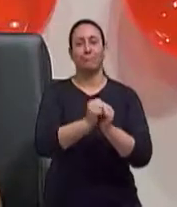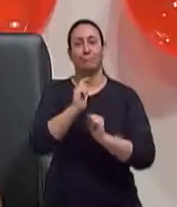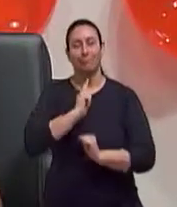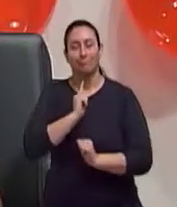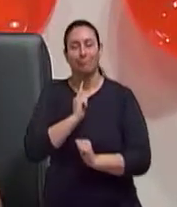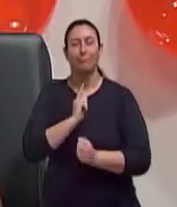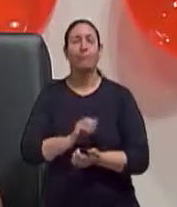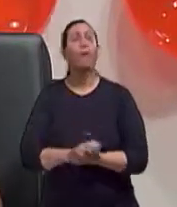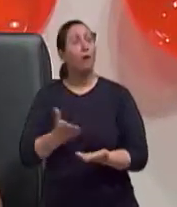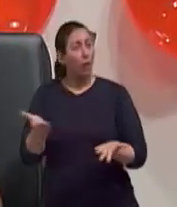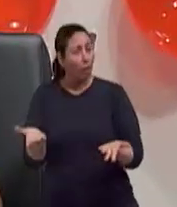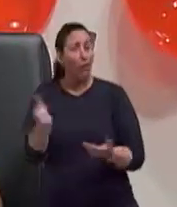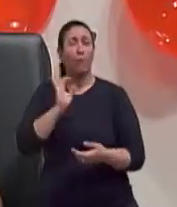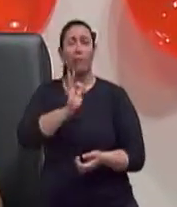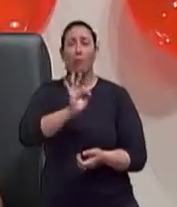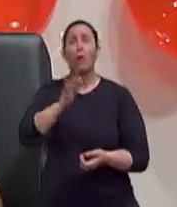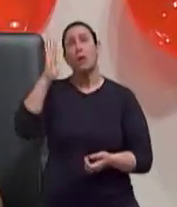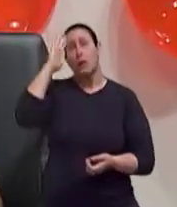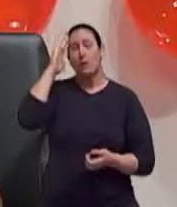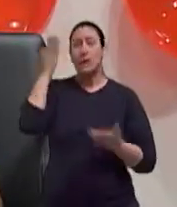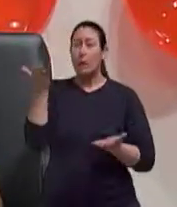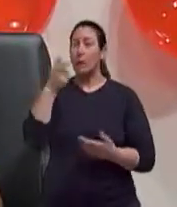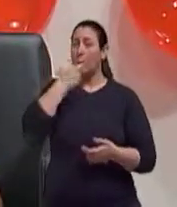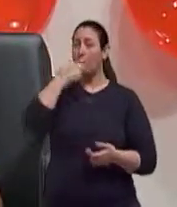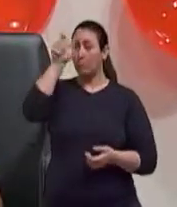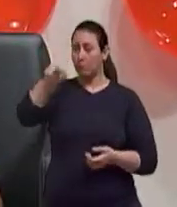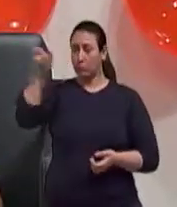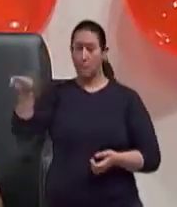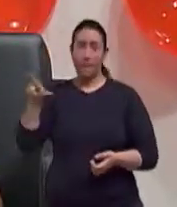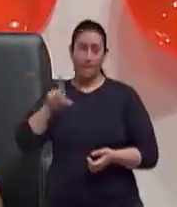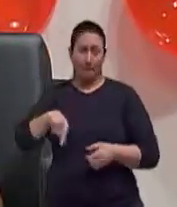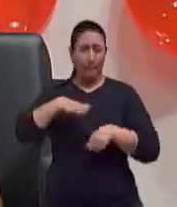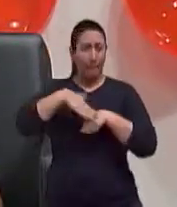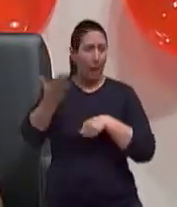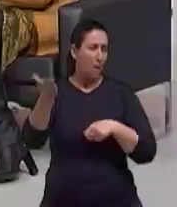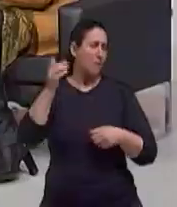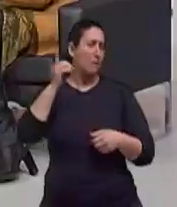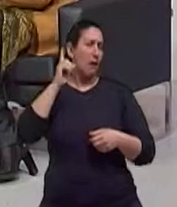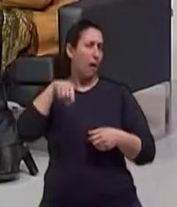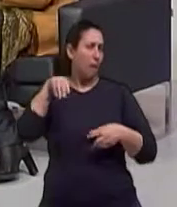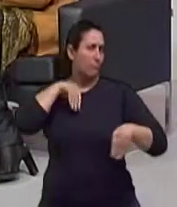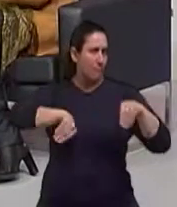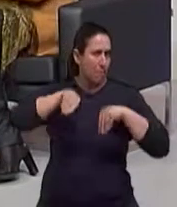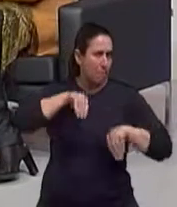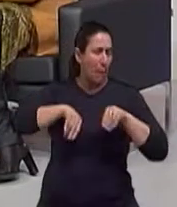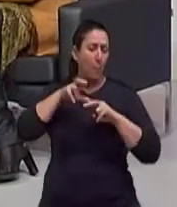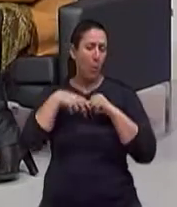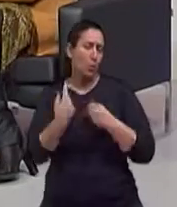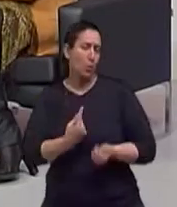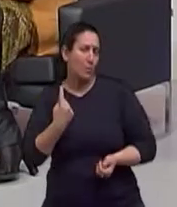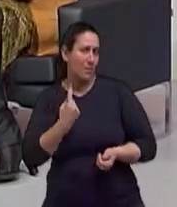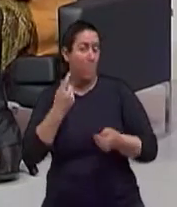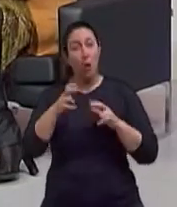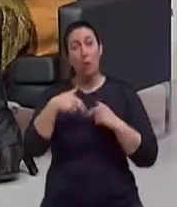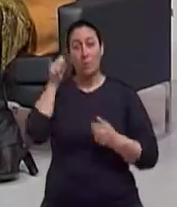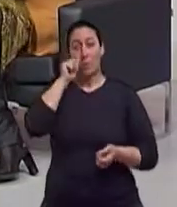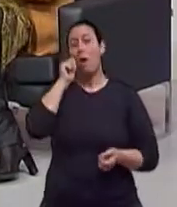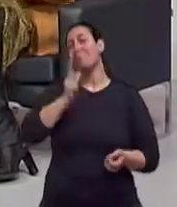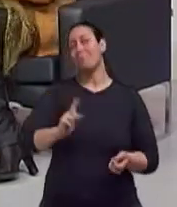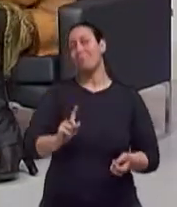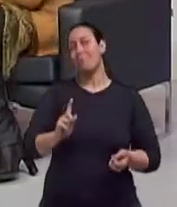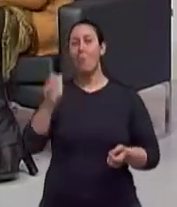me parece que os homens então estão mais sujeitos à solidão a uma depressão em função da Solidão muitas vezes do que as mulheres as mulheres